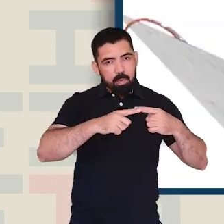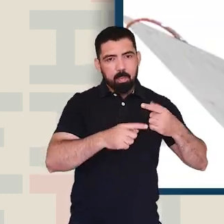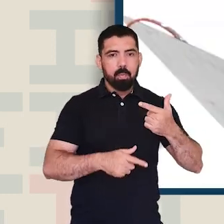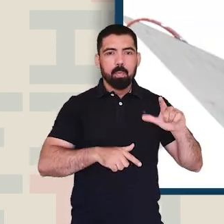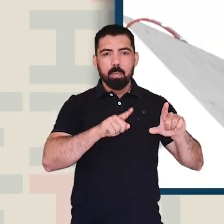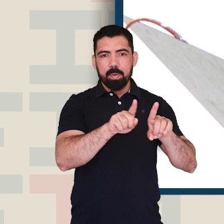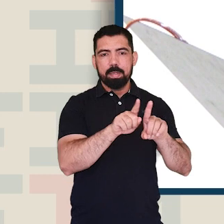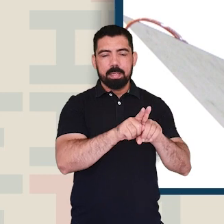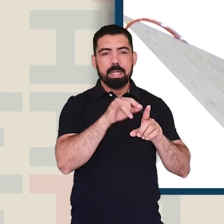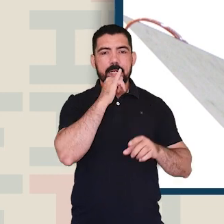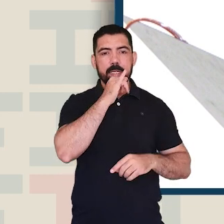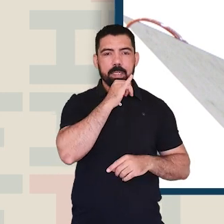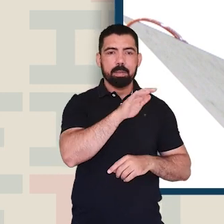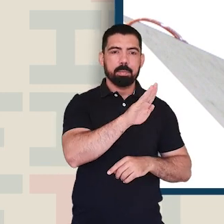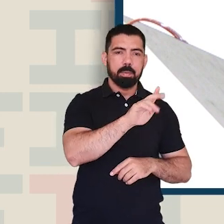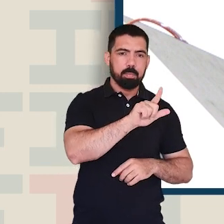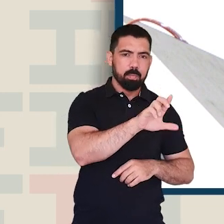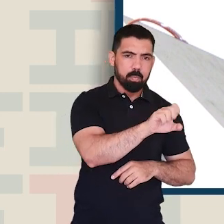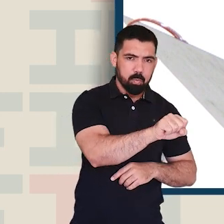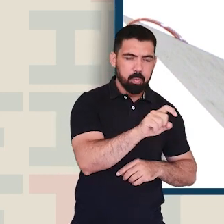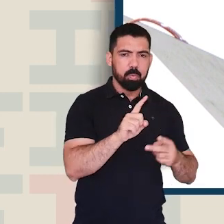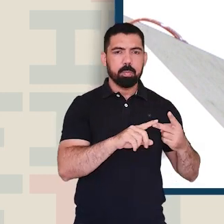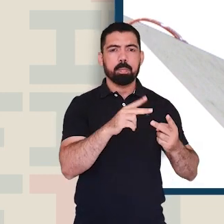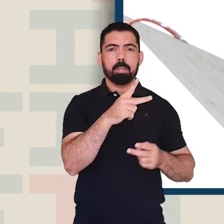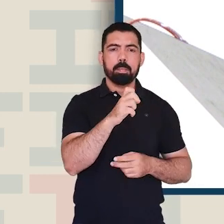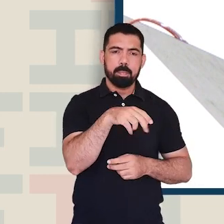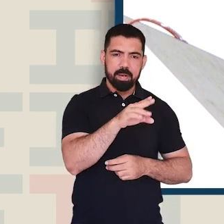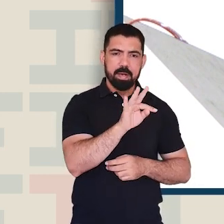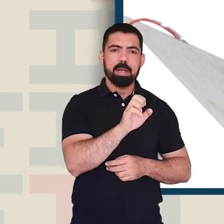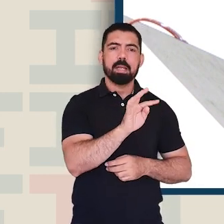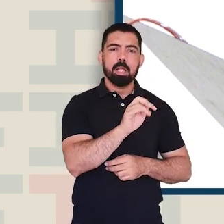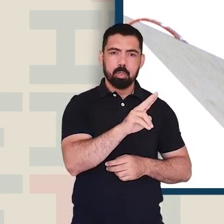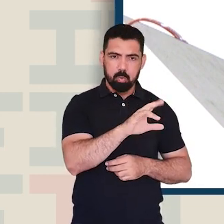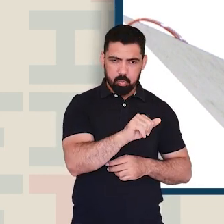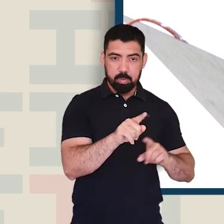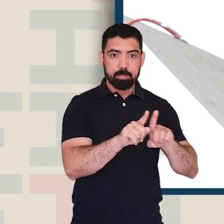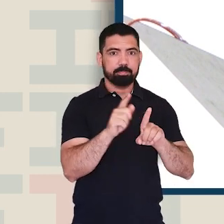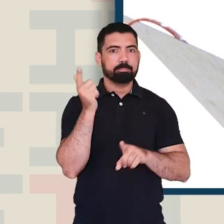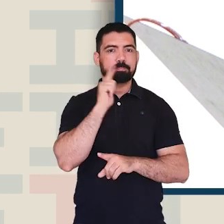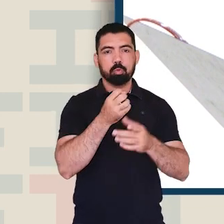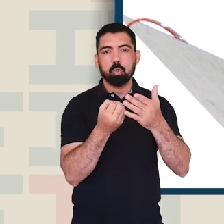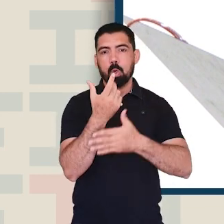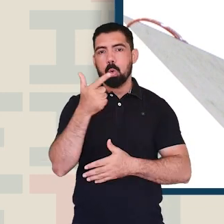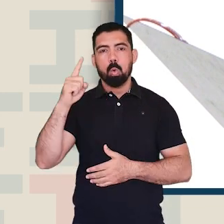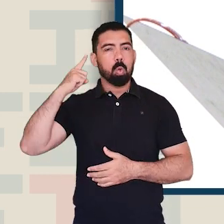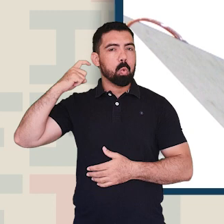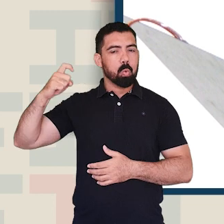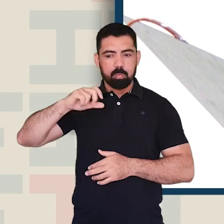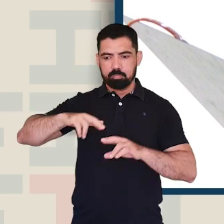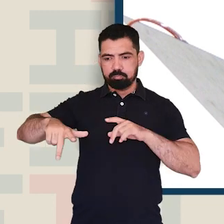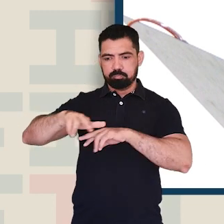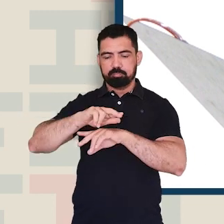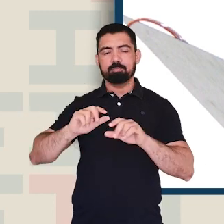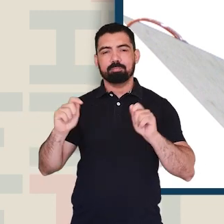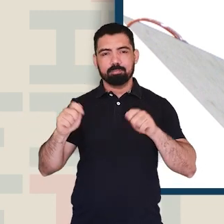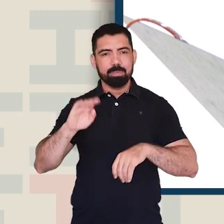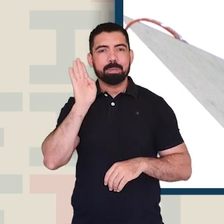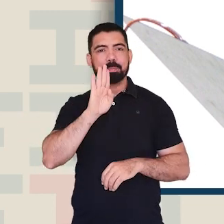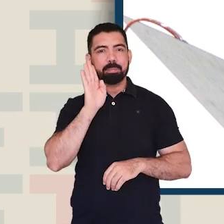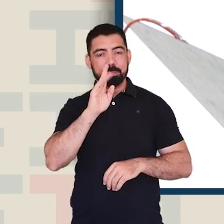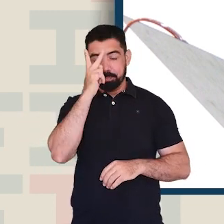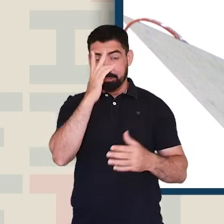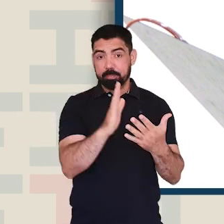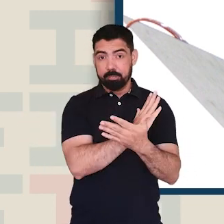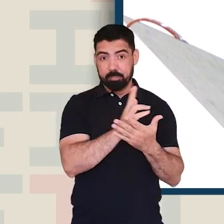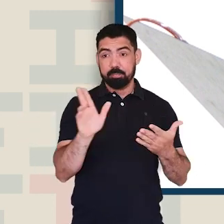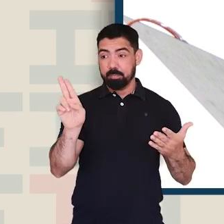combinada com a escala de blues, com a pentatônica e dar uma sonoridade legal, certo? Existem alguns